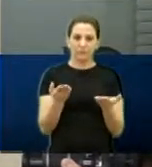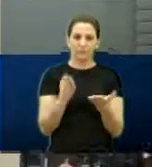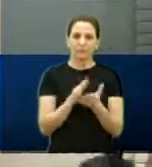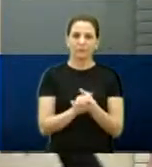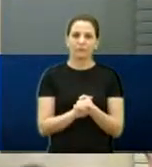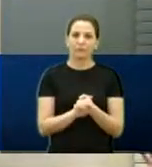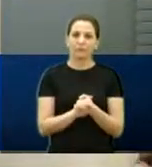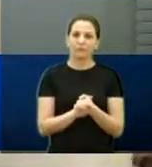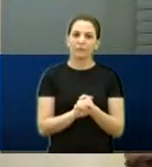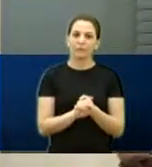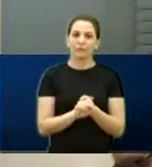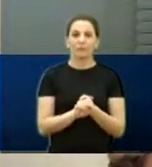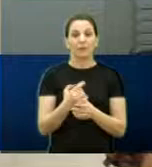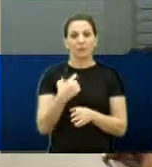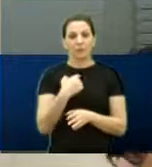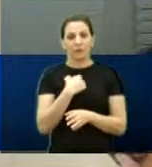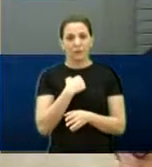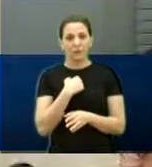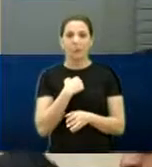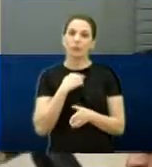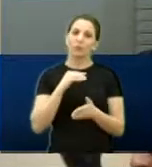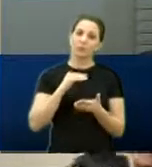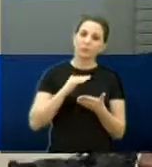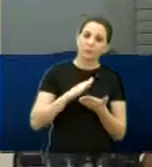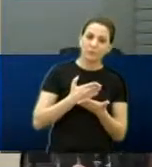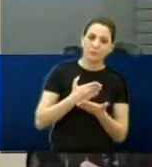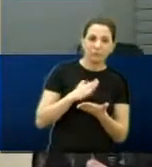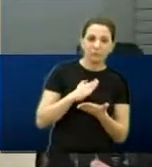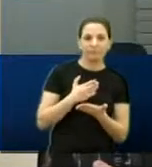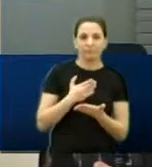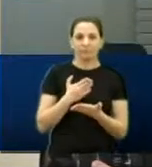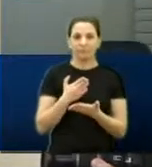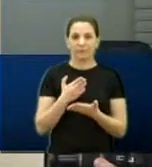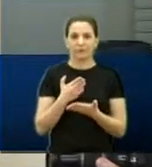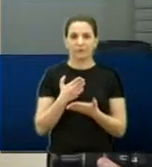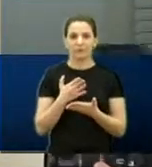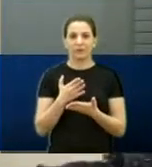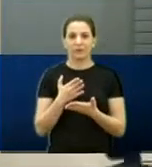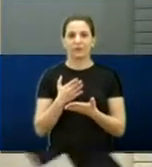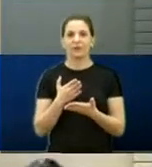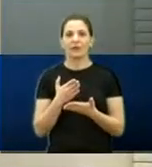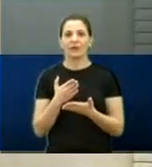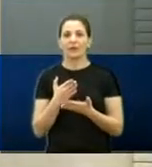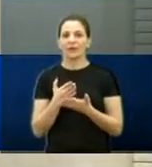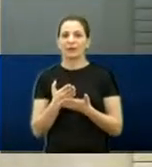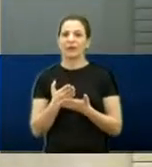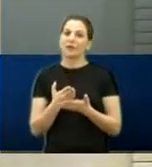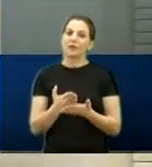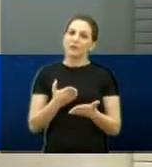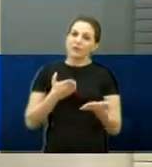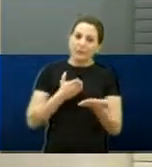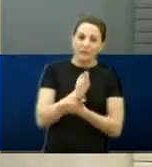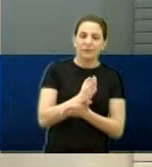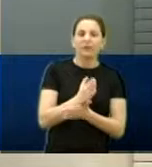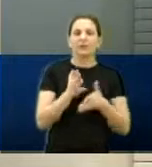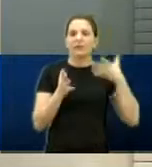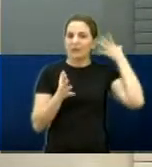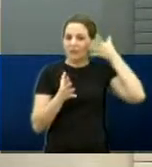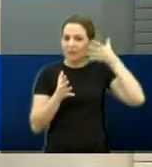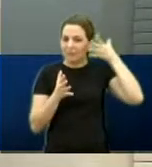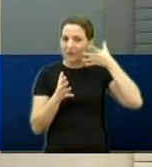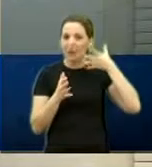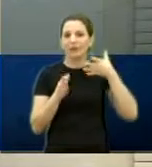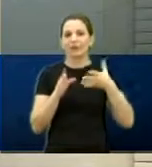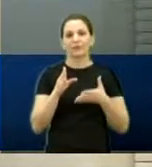Vou acabar, talvez, furando a fala do Bochechinha, porque, pela ordem, eu fui a